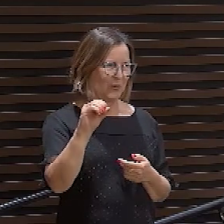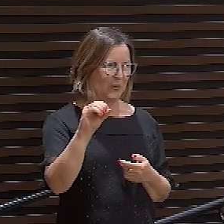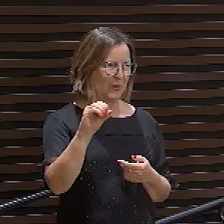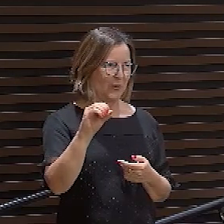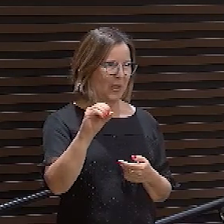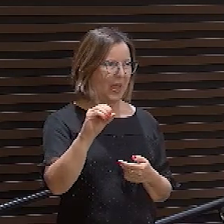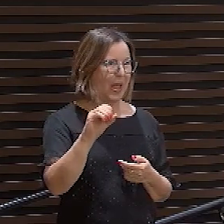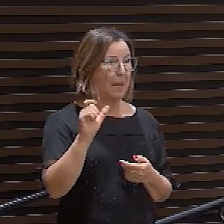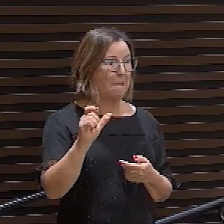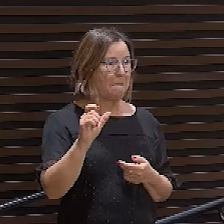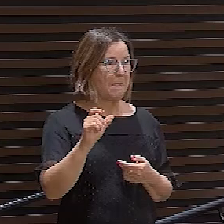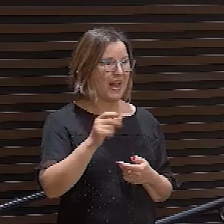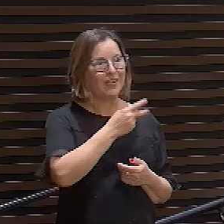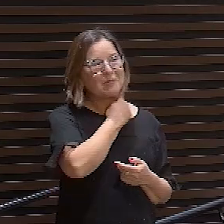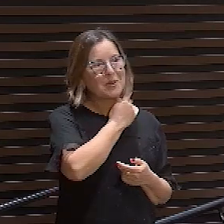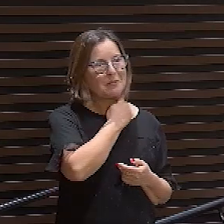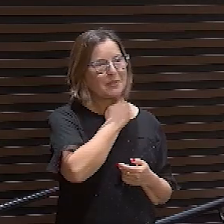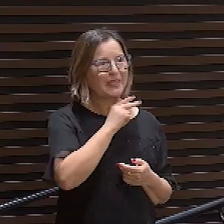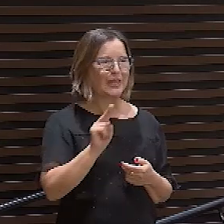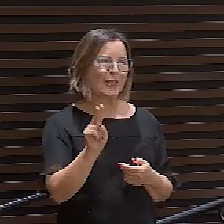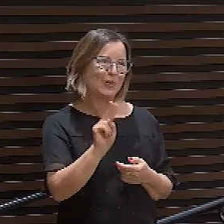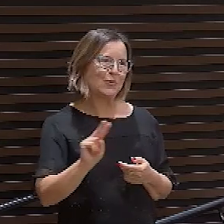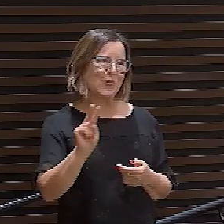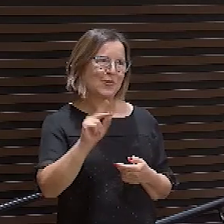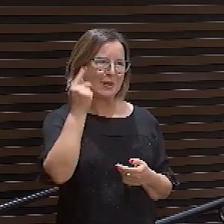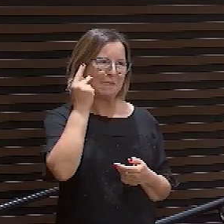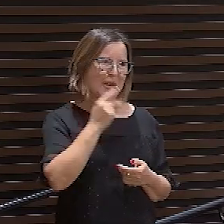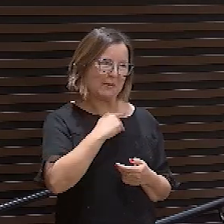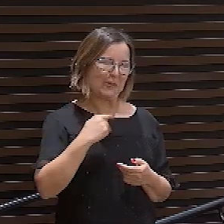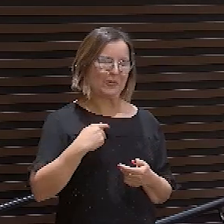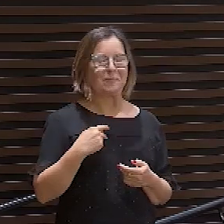Quando terminamos o café, ela disse: e agora,